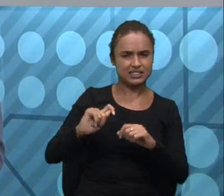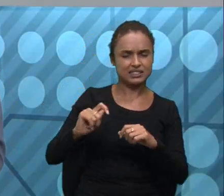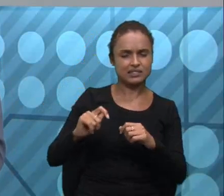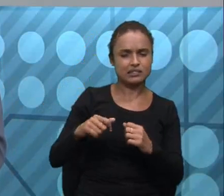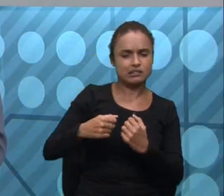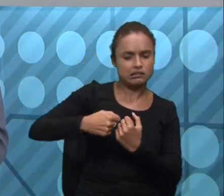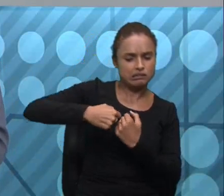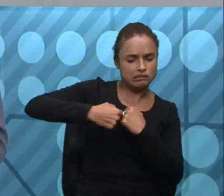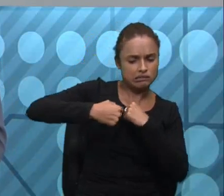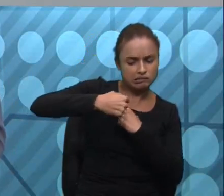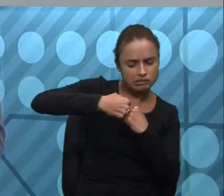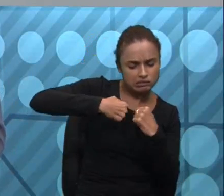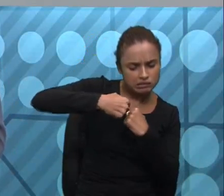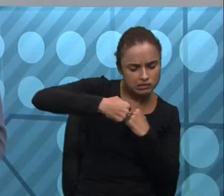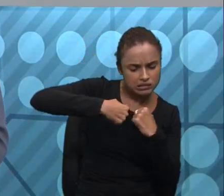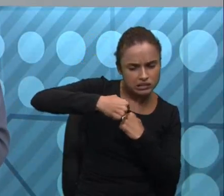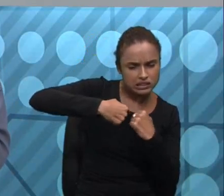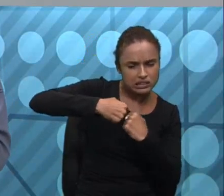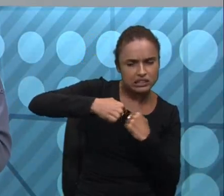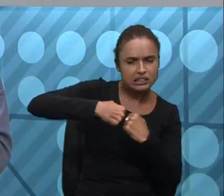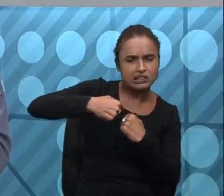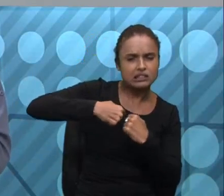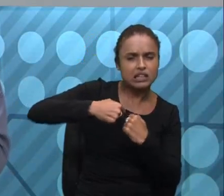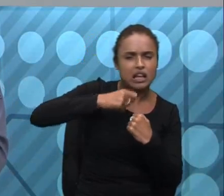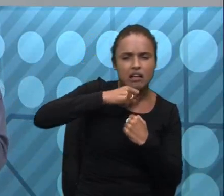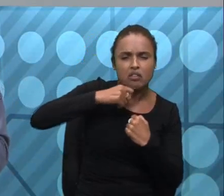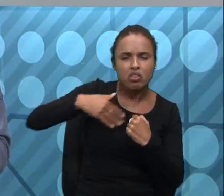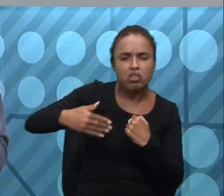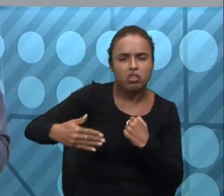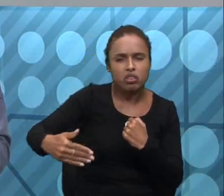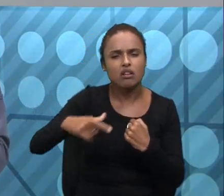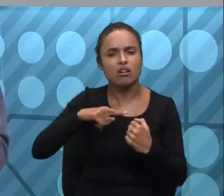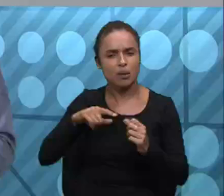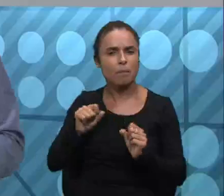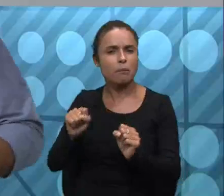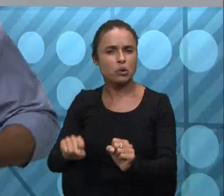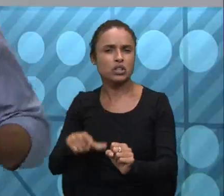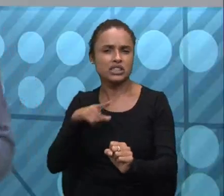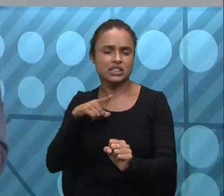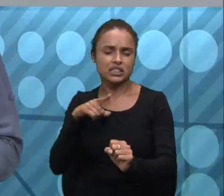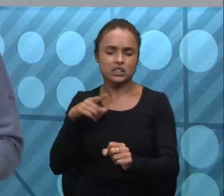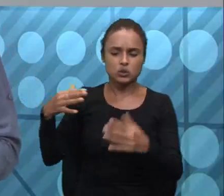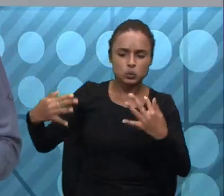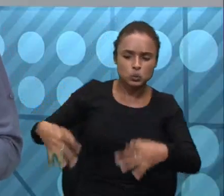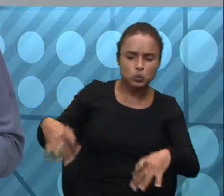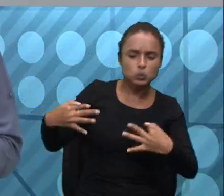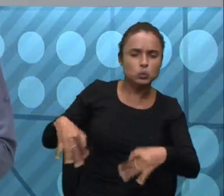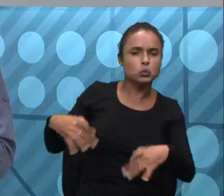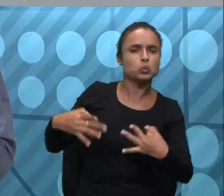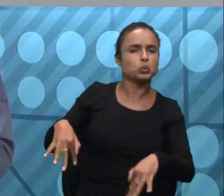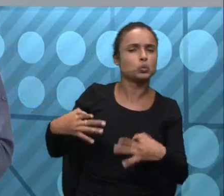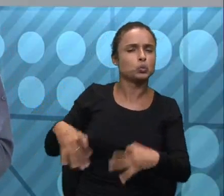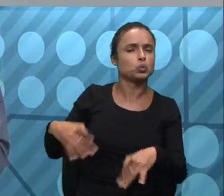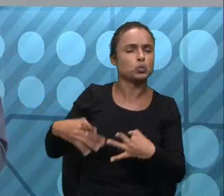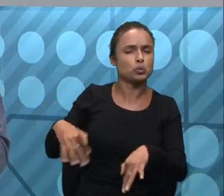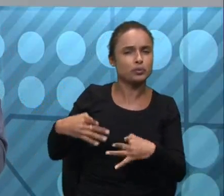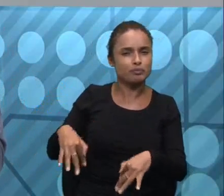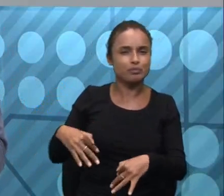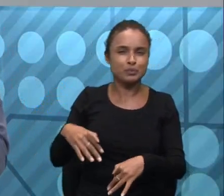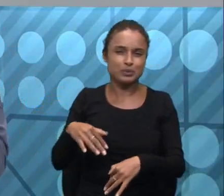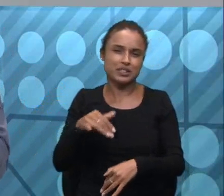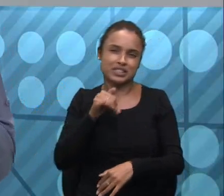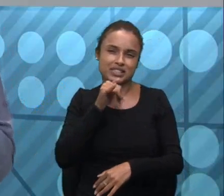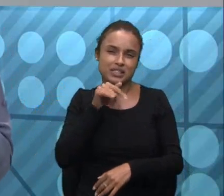movimento? Sim, pode. Tá? Isso acontece bastante com o processo de envelhecimento. Lembra que eu falei para vocês